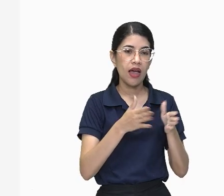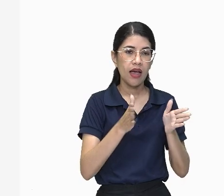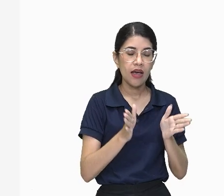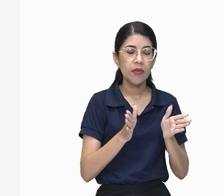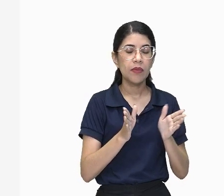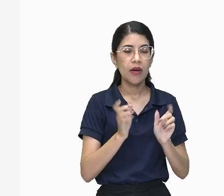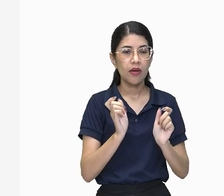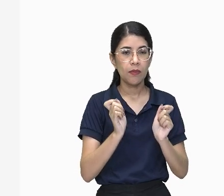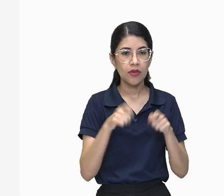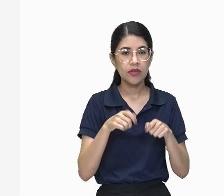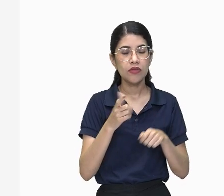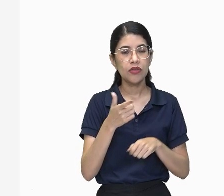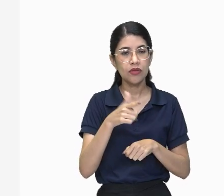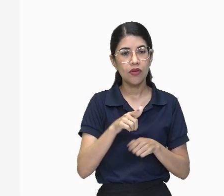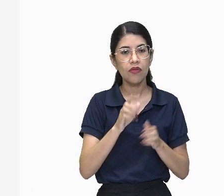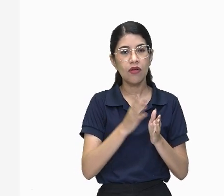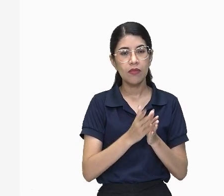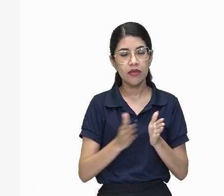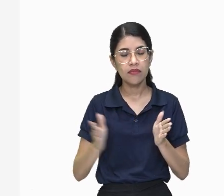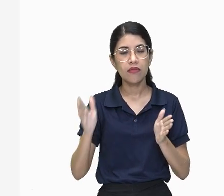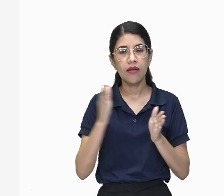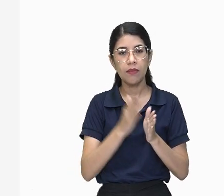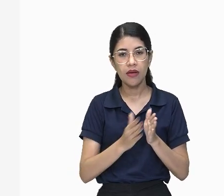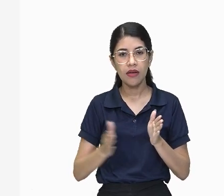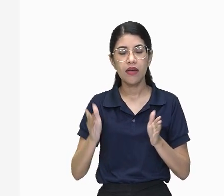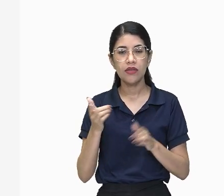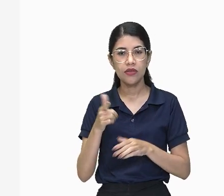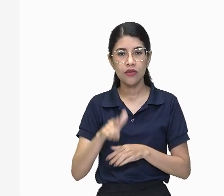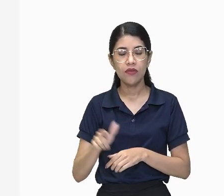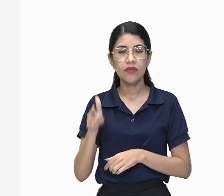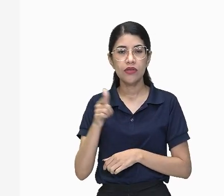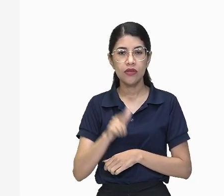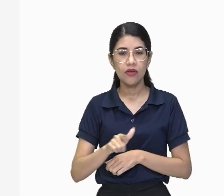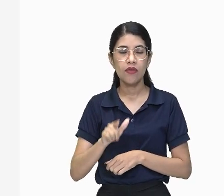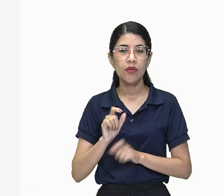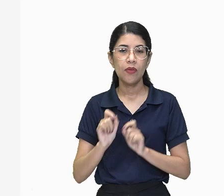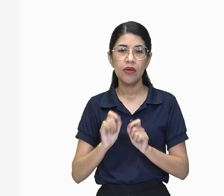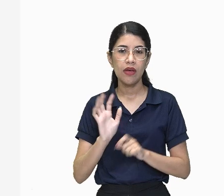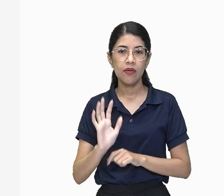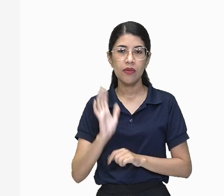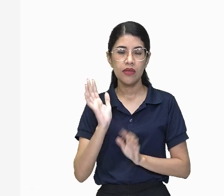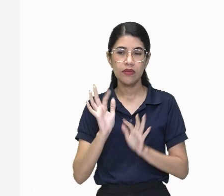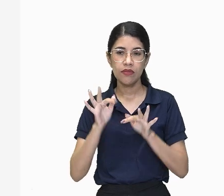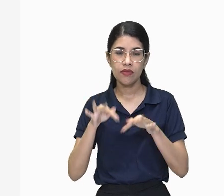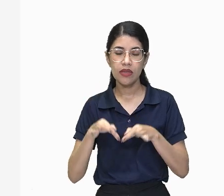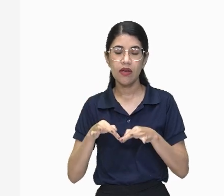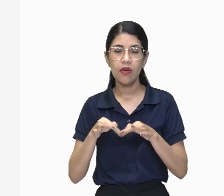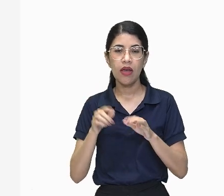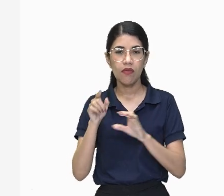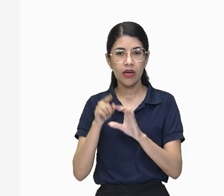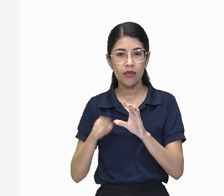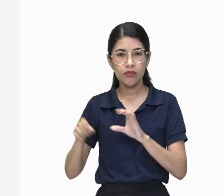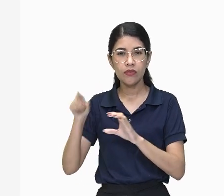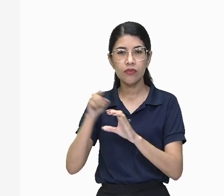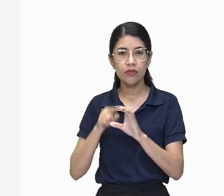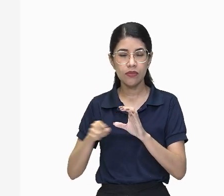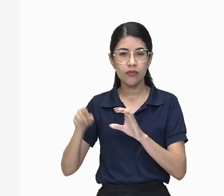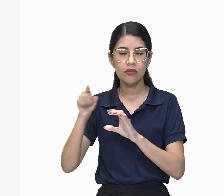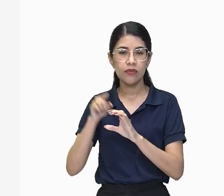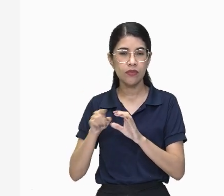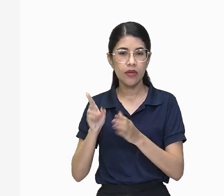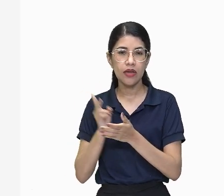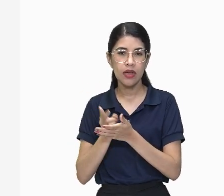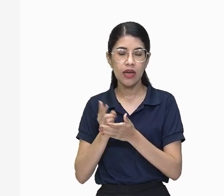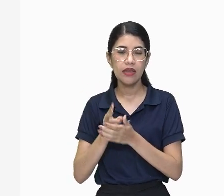o ciclo se inicie novamente. Então, o efeito final obtido é o giro contínuo da roda e